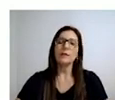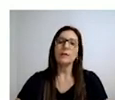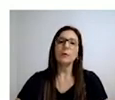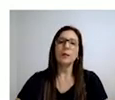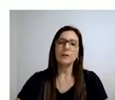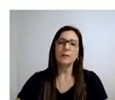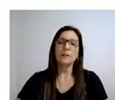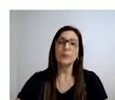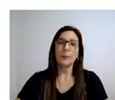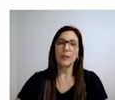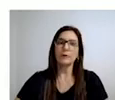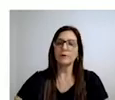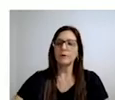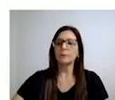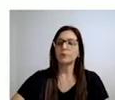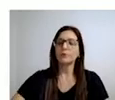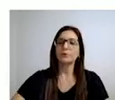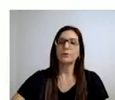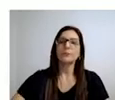em plantas separadas.